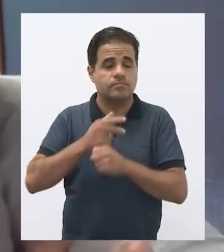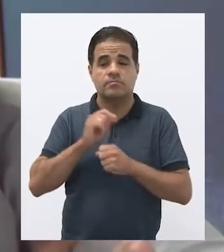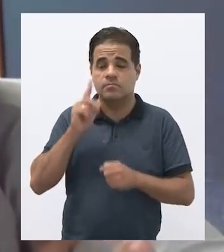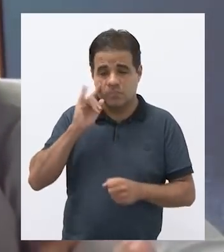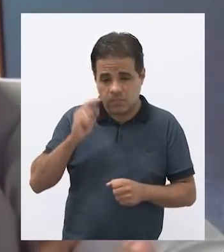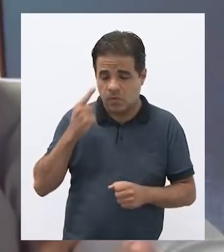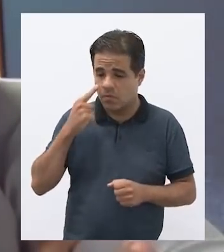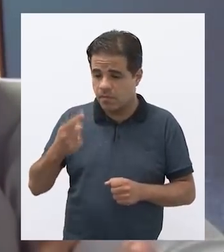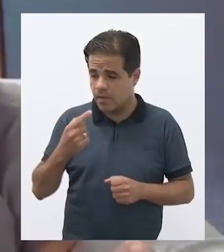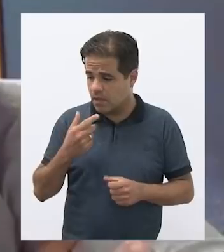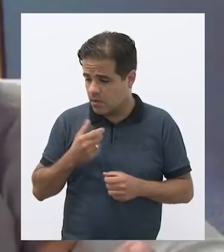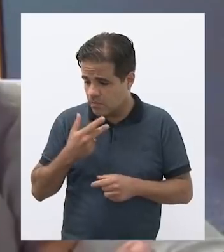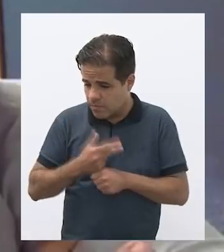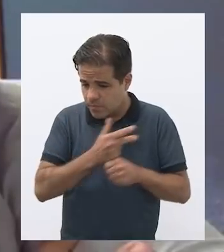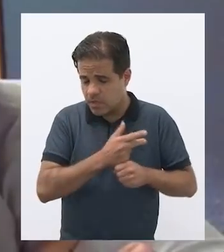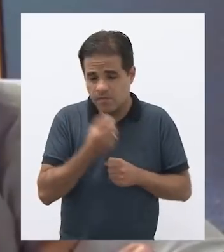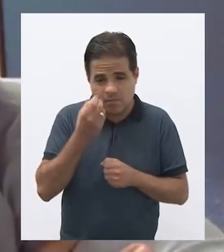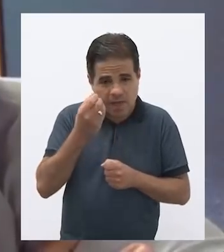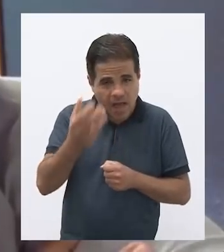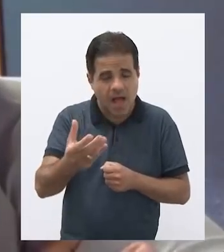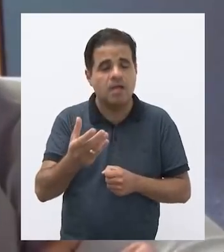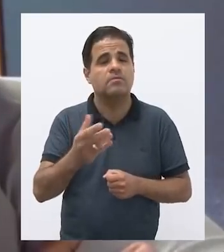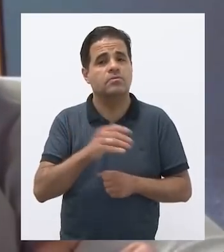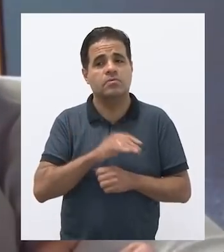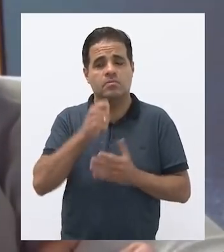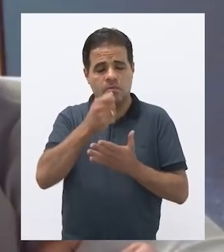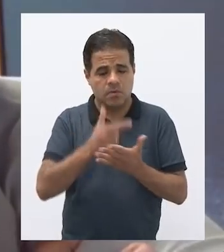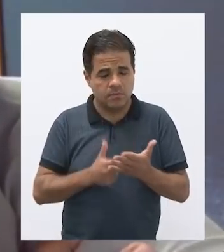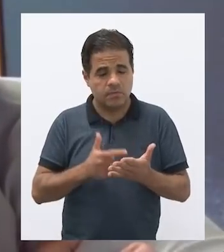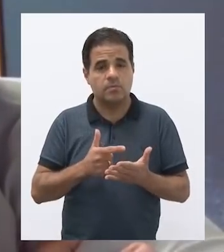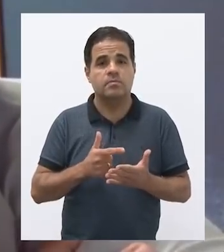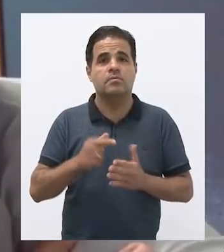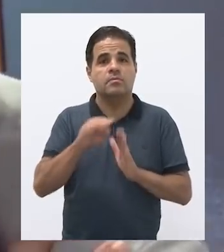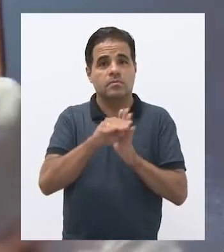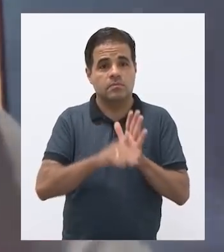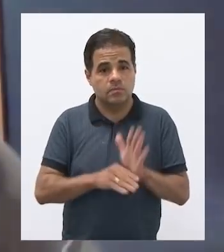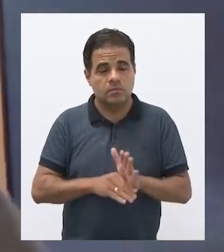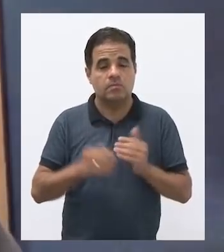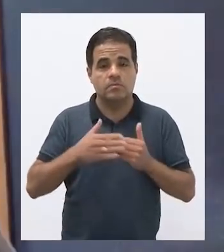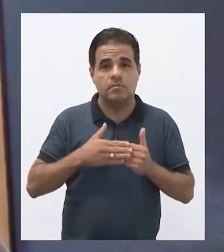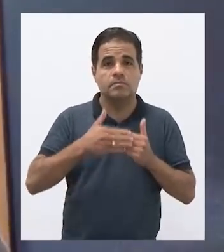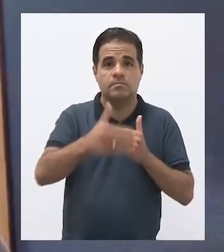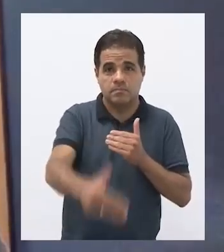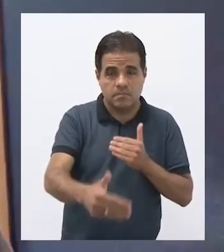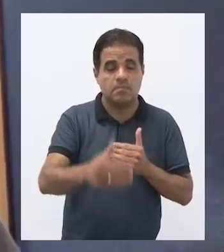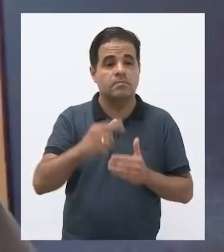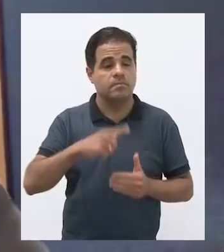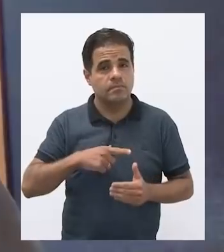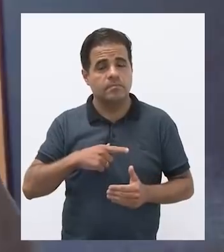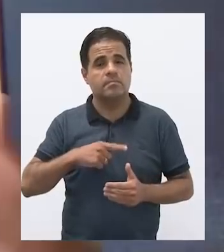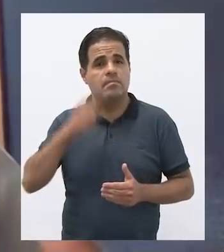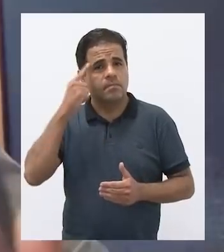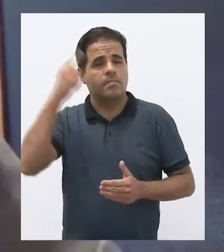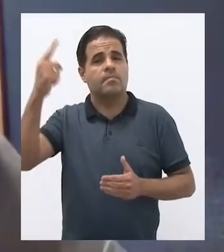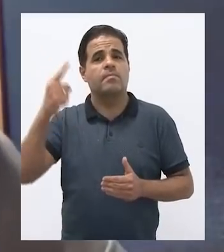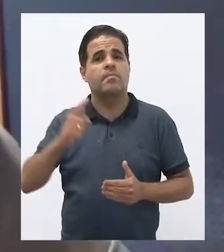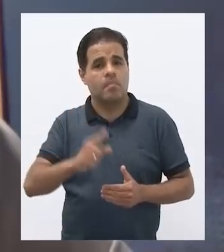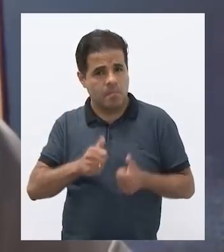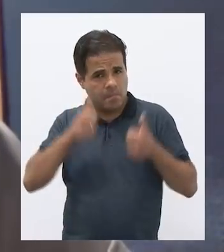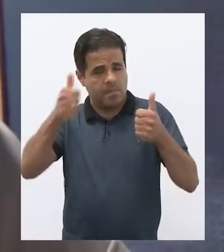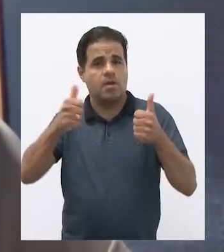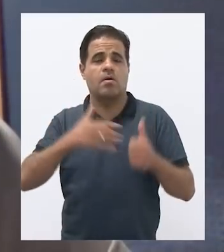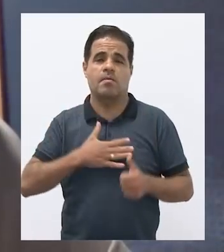vendo vídeo de viagem, ele só me mostra vídeo de viagem. O algoritmo se reprograma para sugerir aquilo que ele entende ser o melhor para